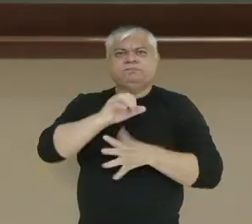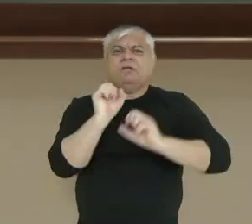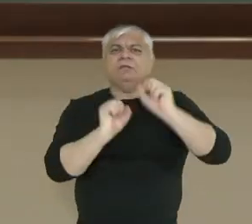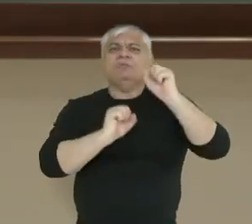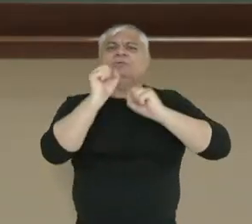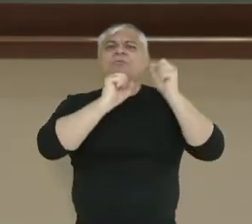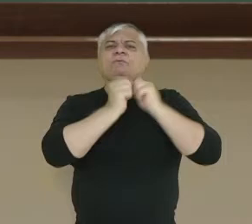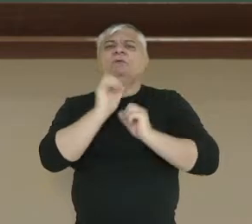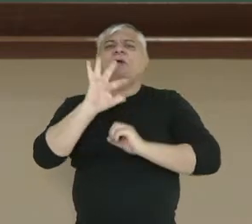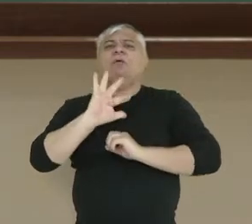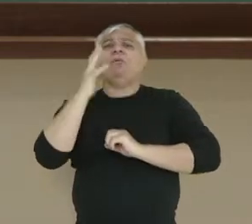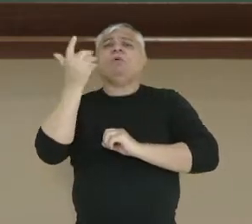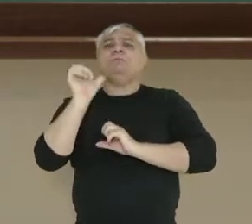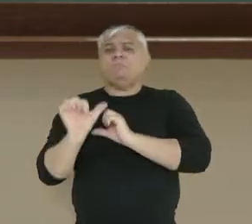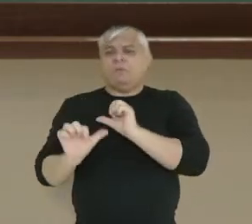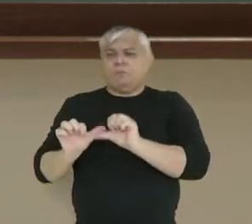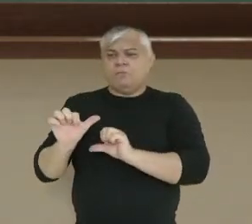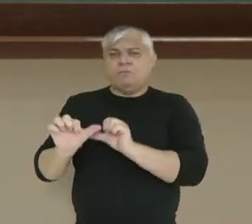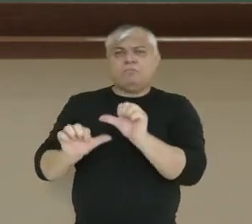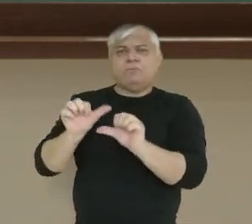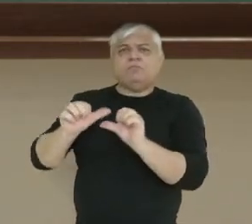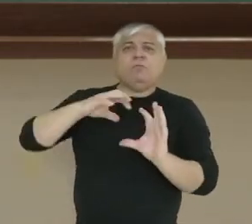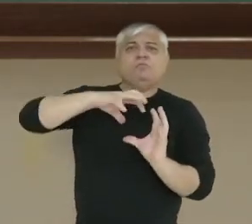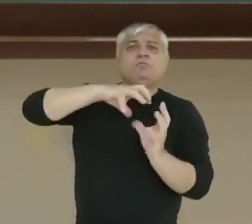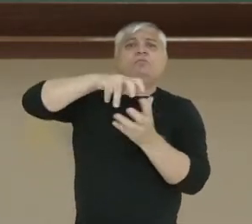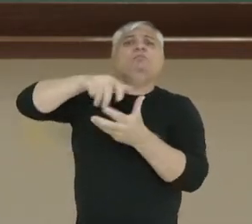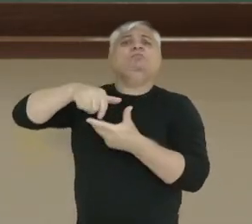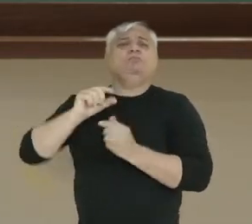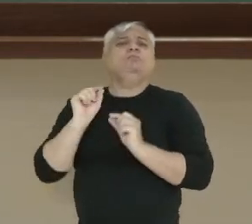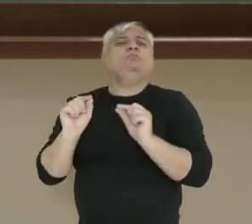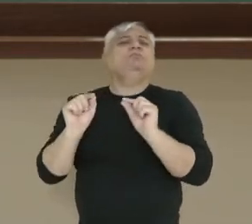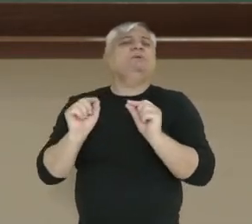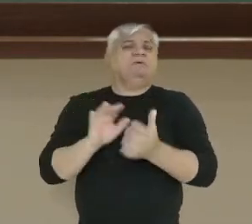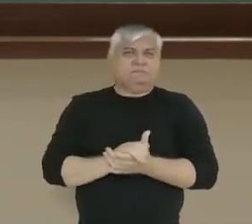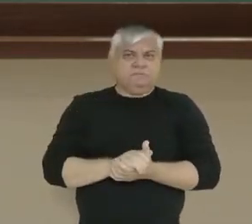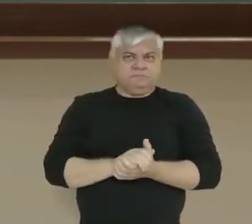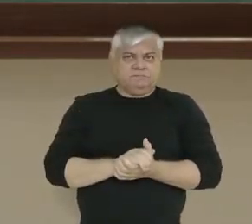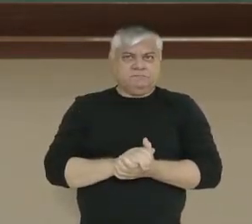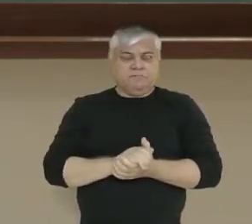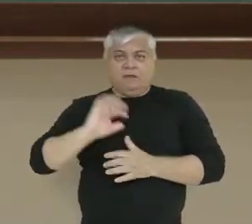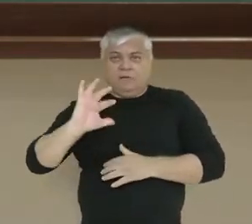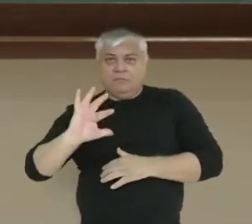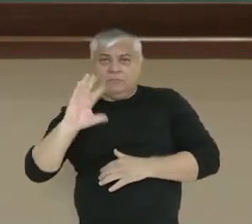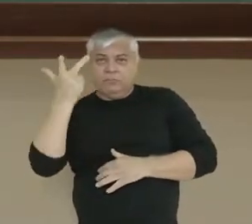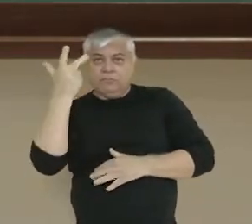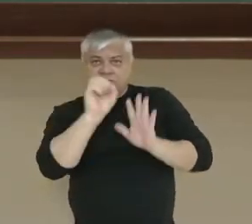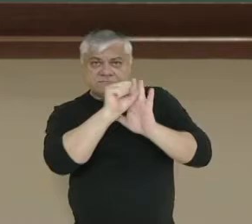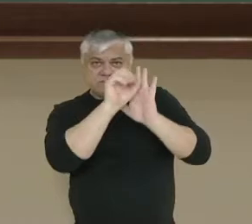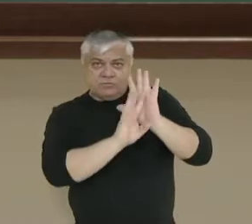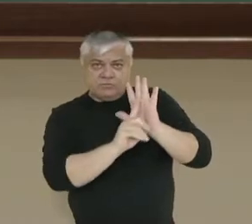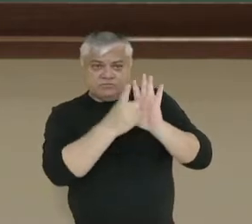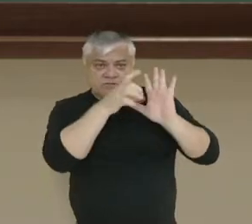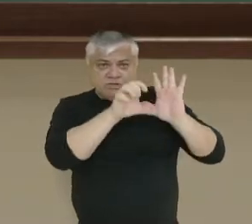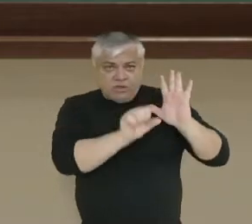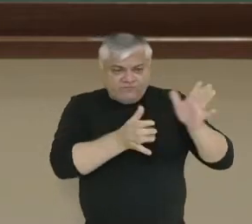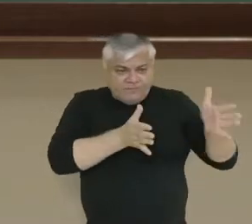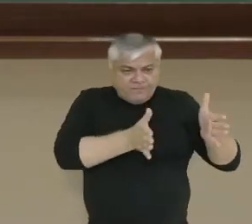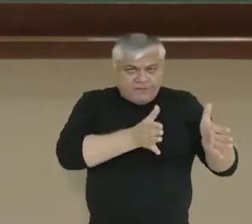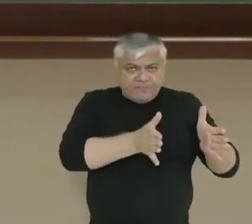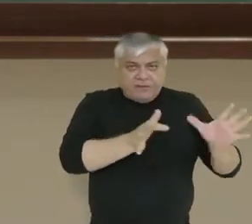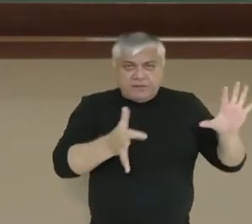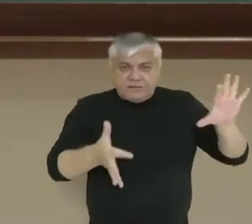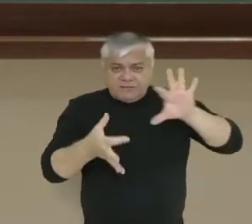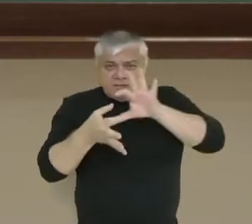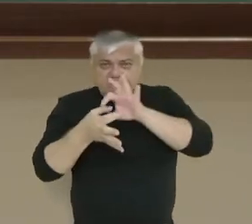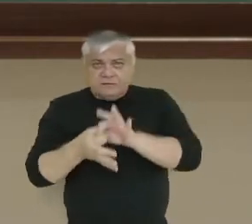vai gerar de transformação no mundo? Será que o que aconteceu no século XIX tem alguma